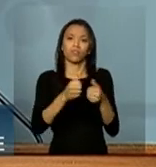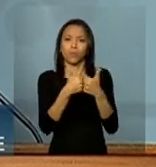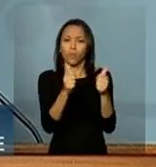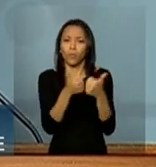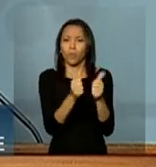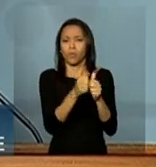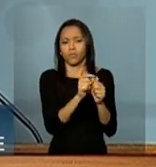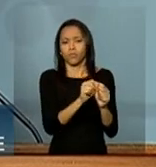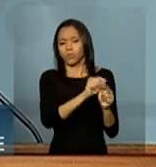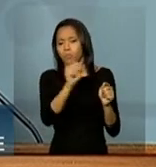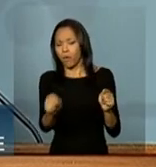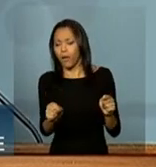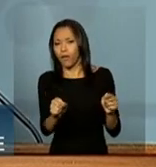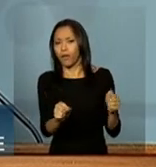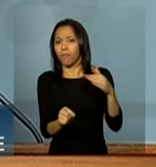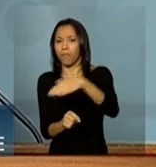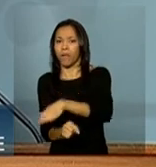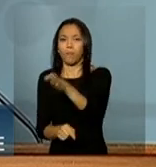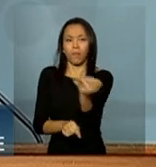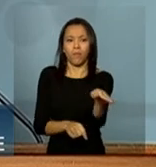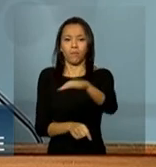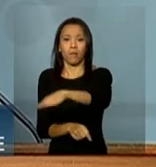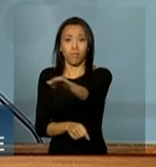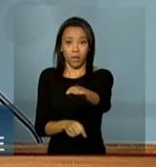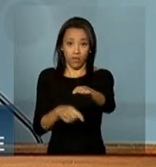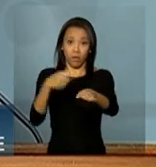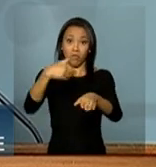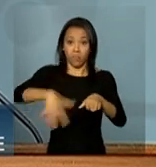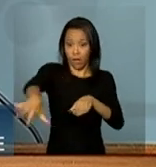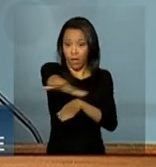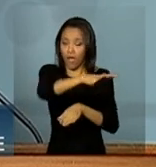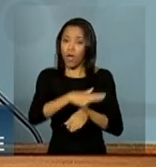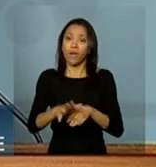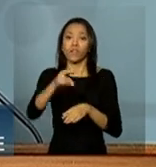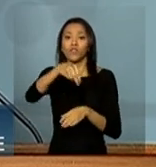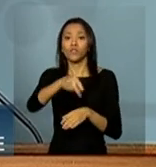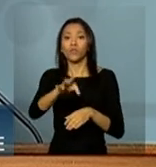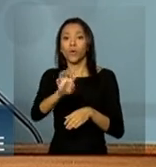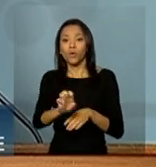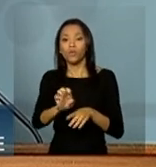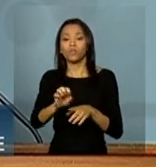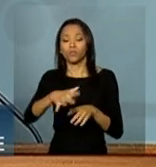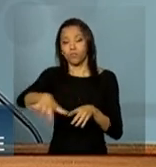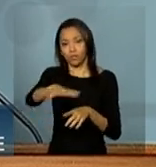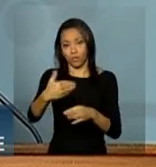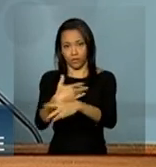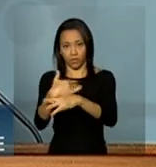coletivo para a zona norte e zona nordeste da cidade, e também